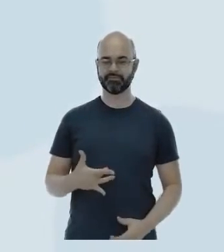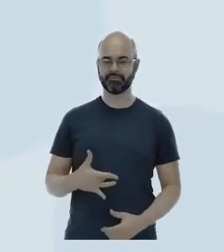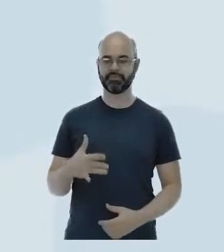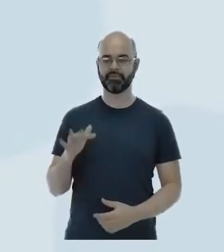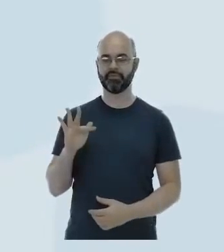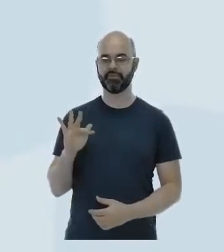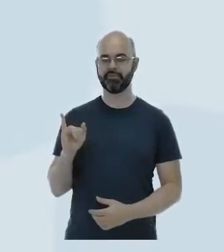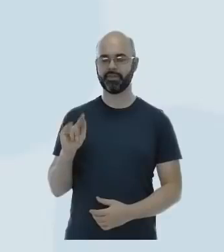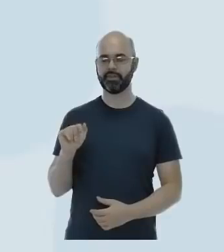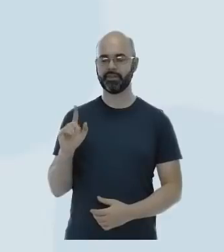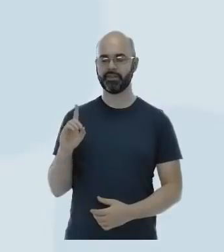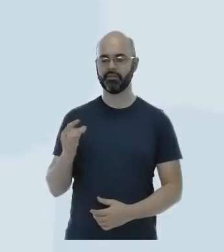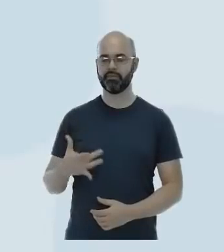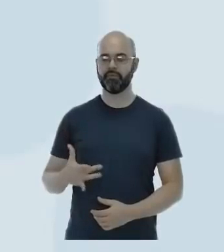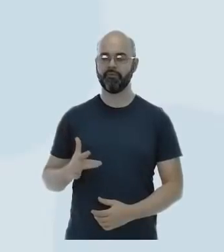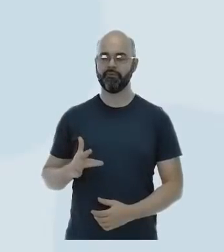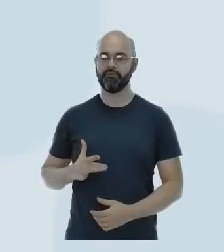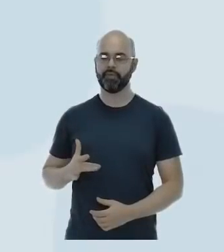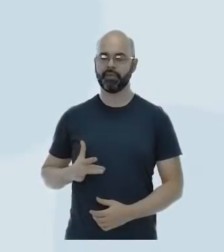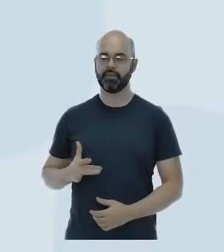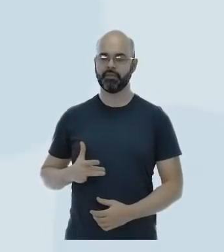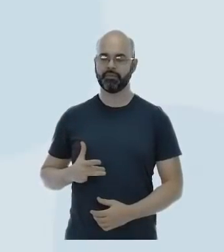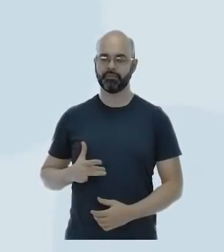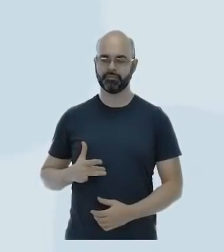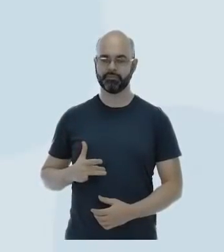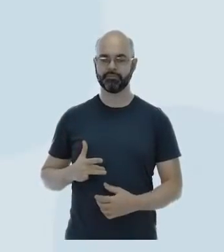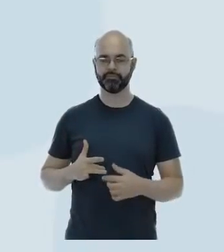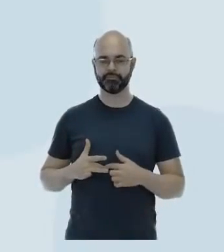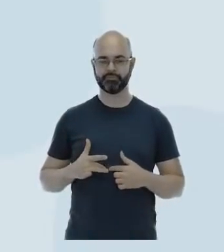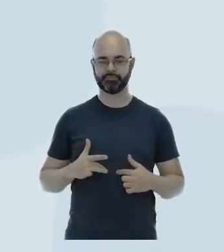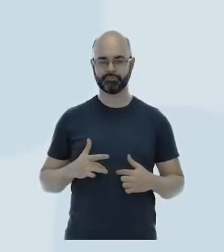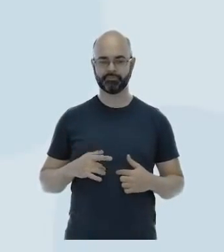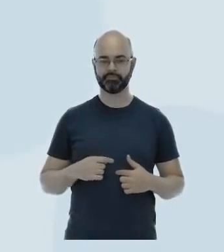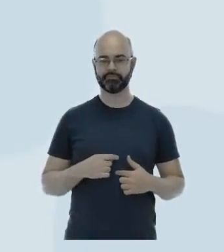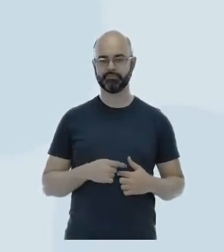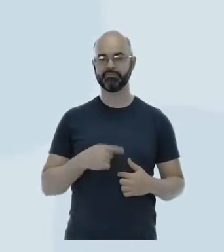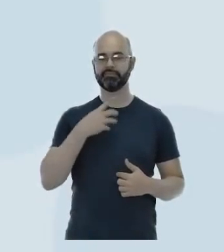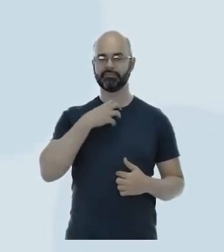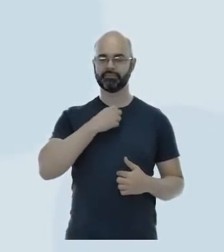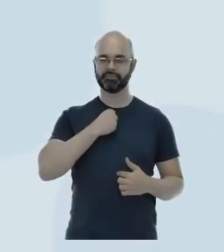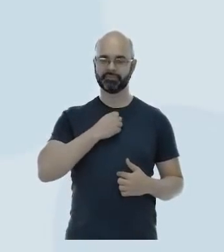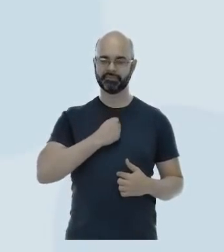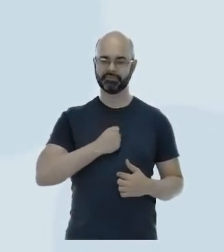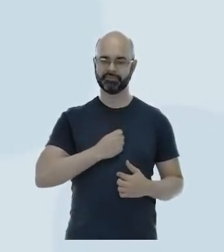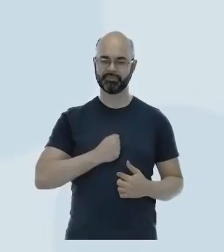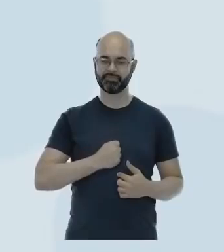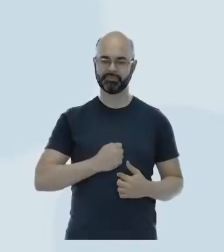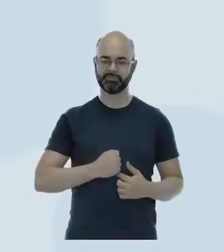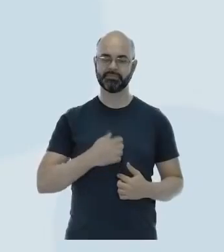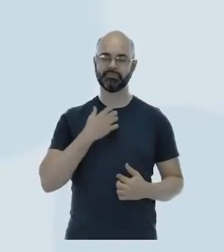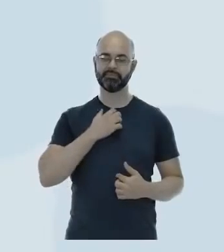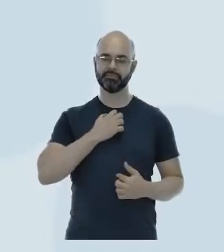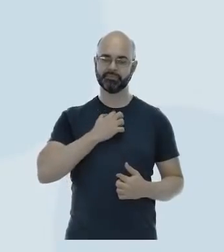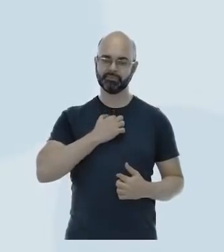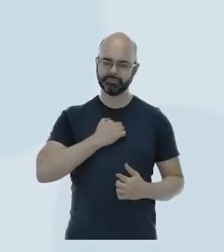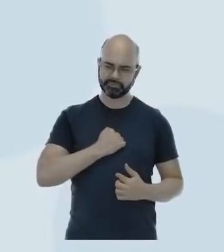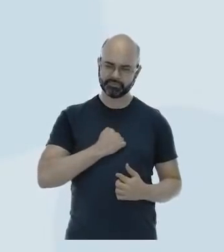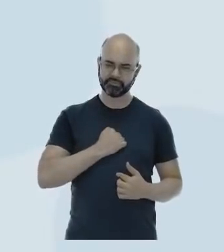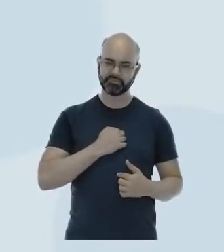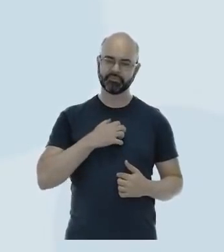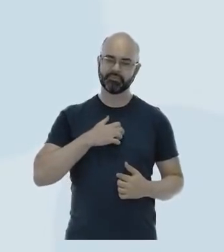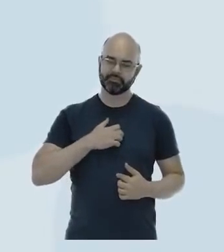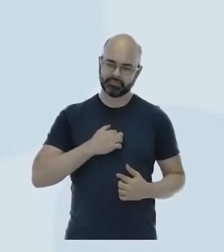ó. Bom, aqui, então, ocorreu aqui os movimentos peristálticos, né? O alimento desceu aqui e foi